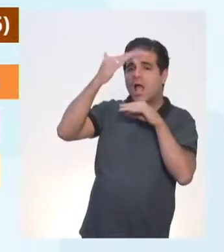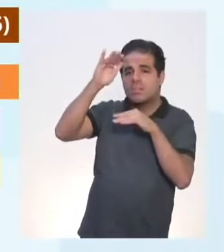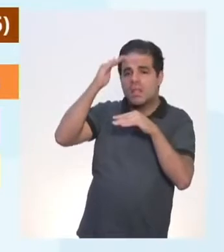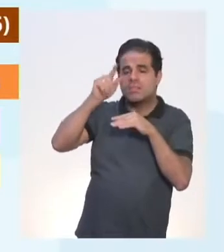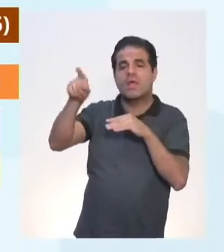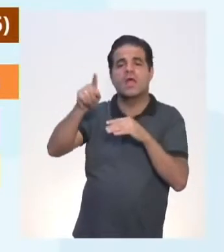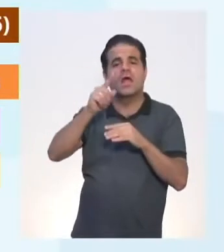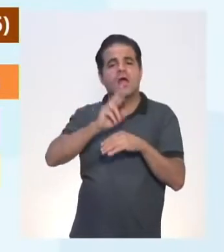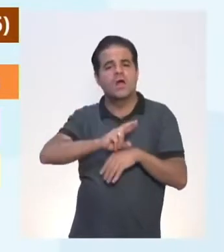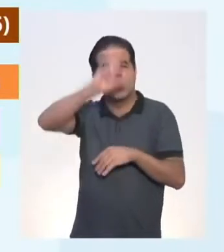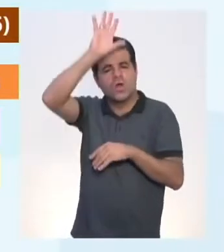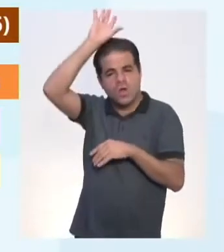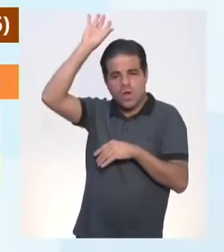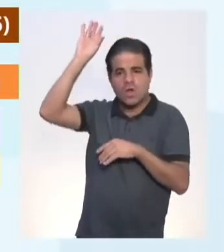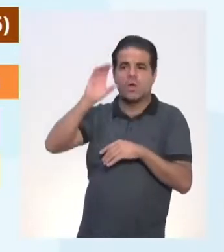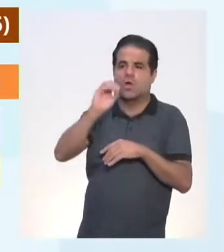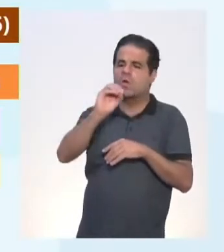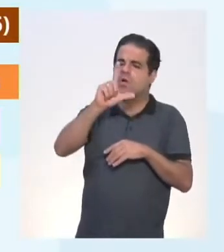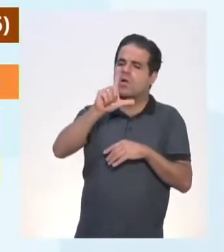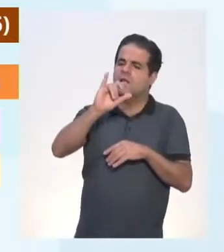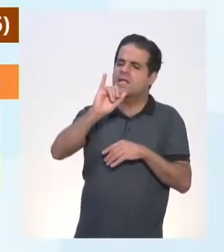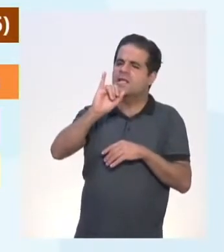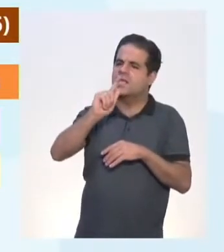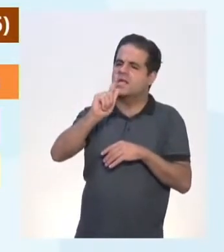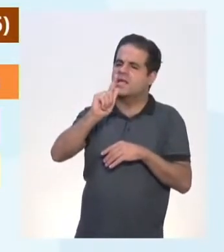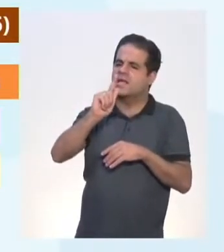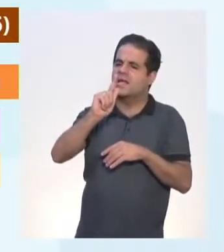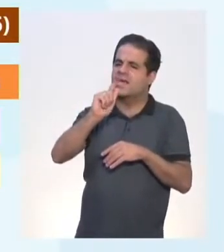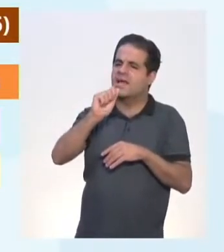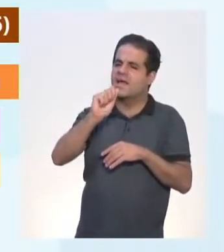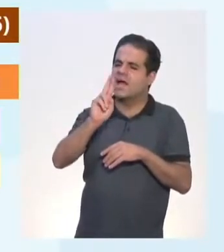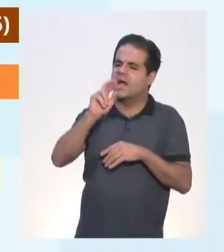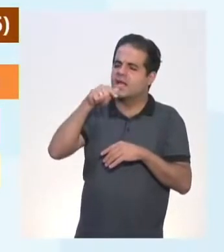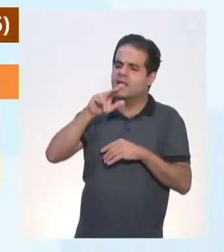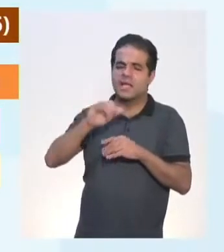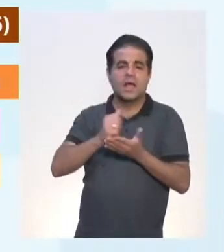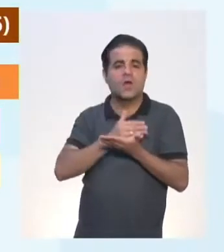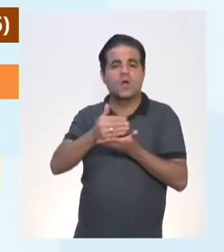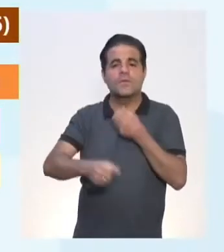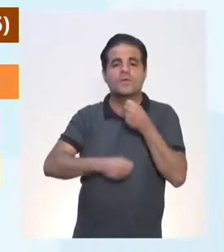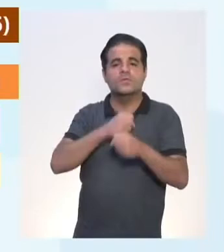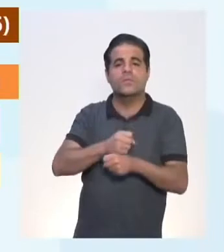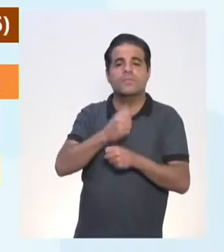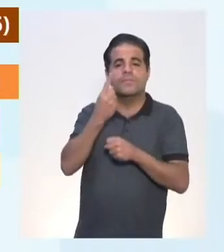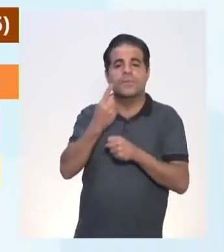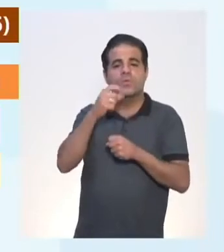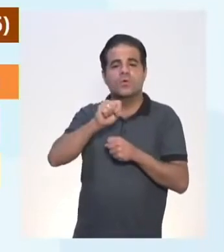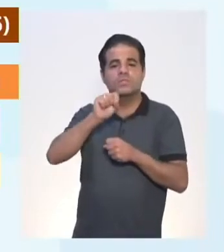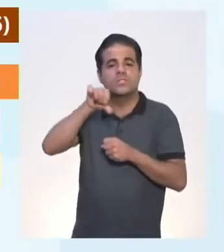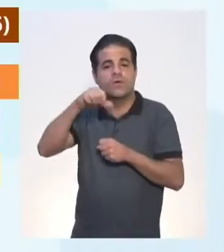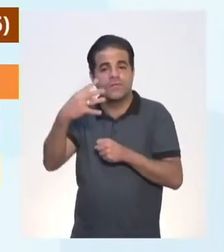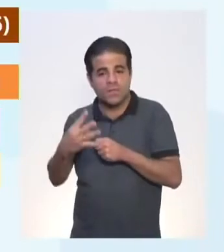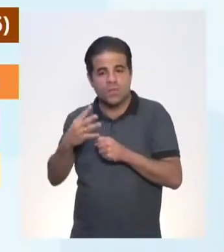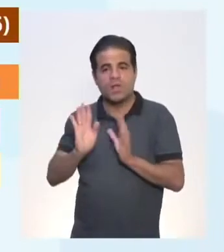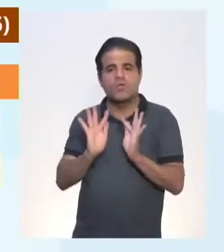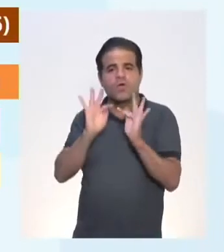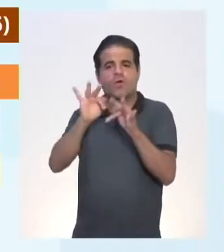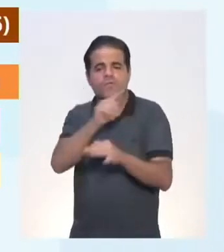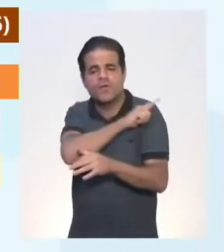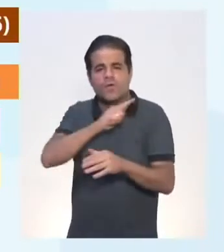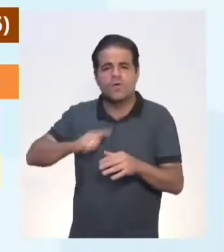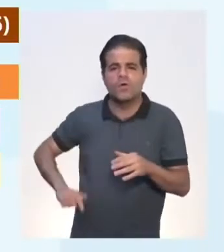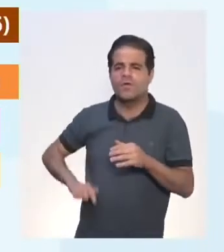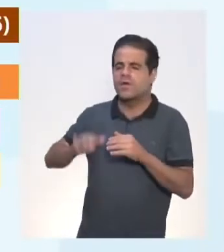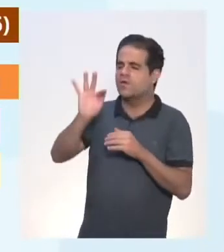A República Oligárquica, ela vai começar, galerinha, lá em 1894, lá no fim do governo